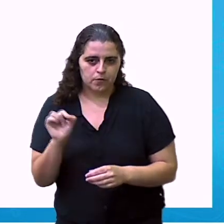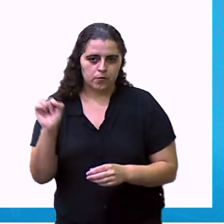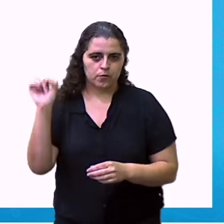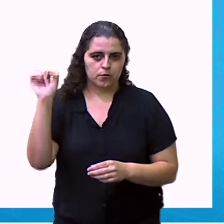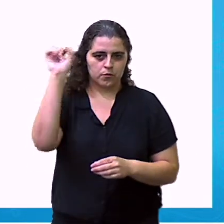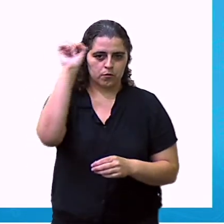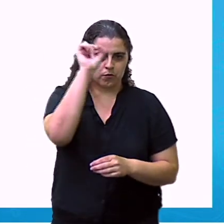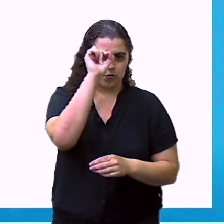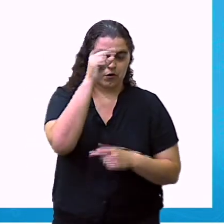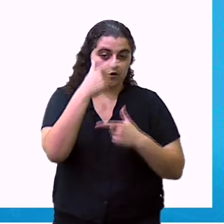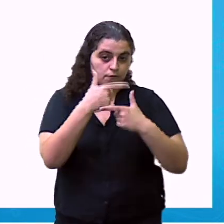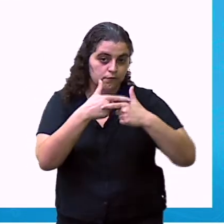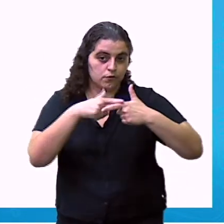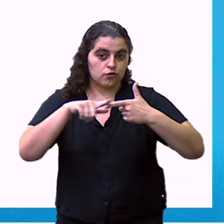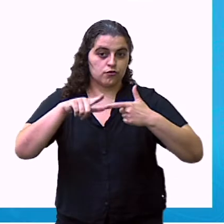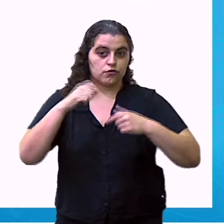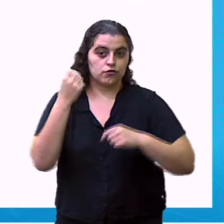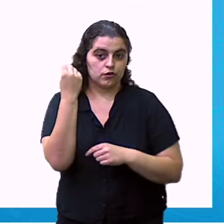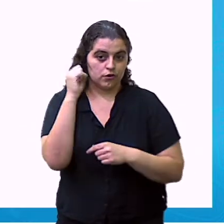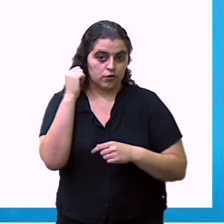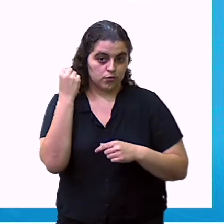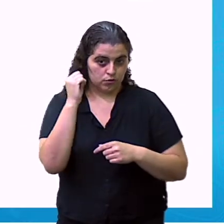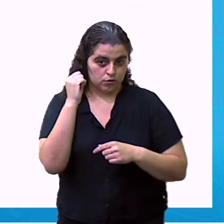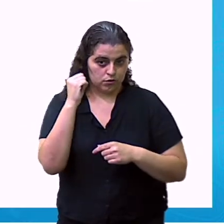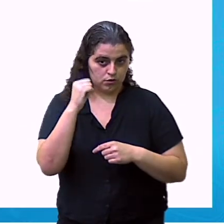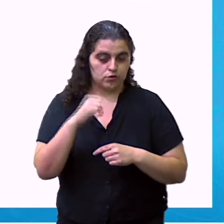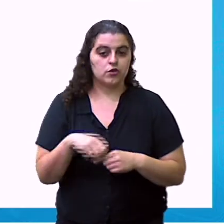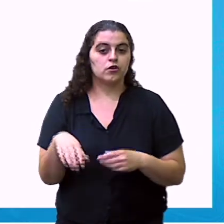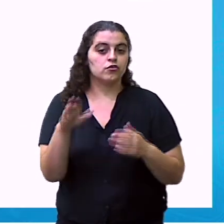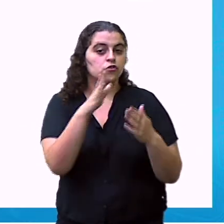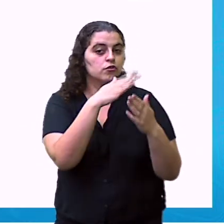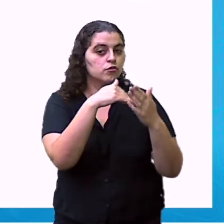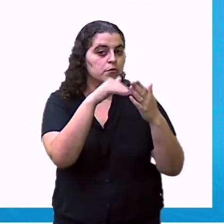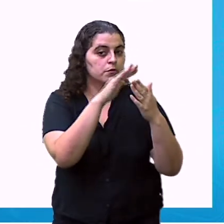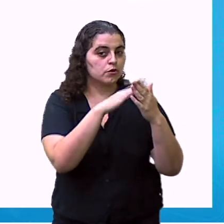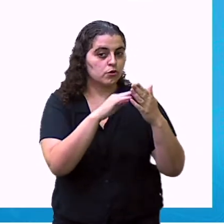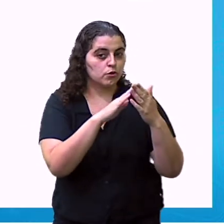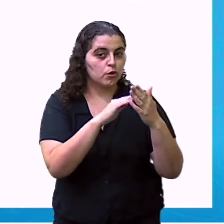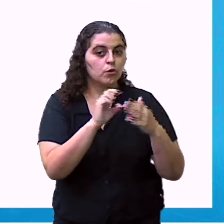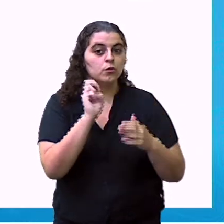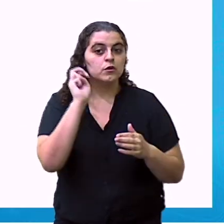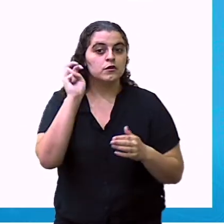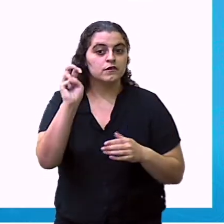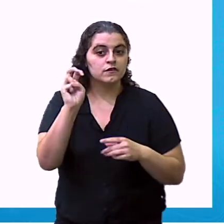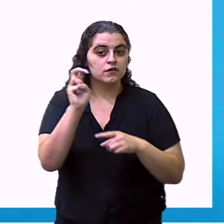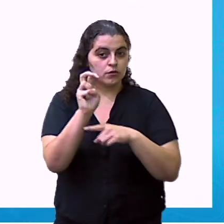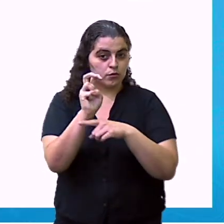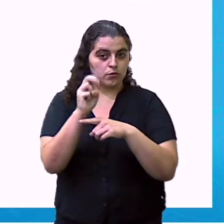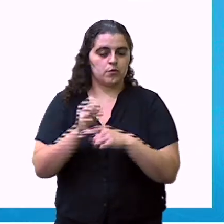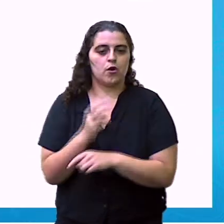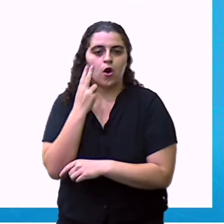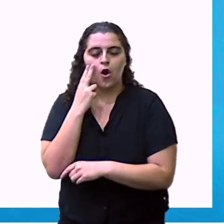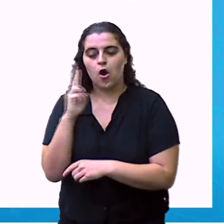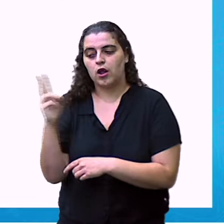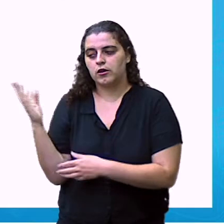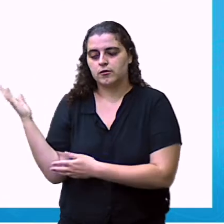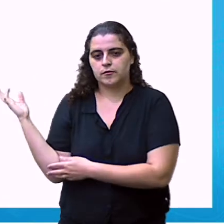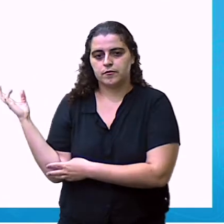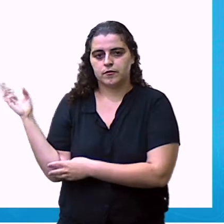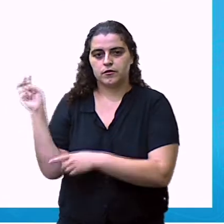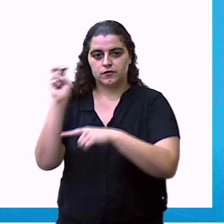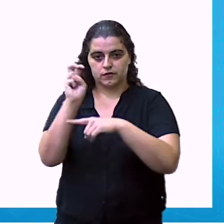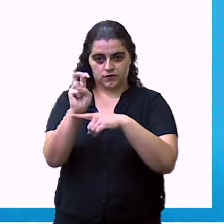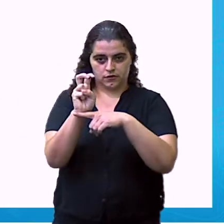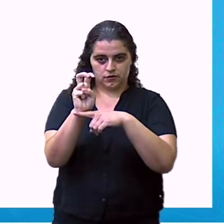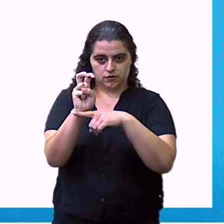partes e nós utilizamos 5 partes dela. Veja bem que, olha só, para ser própria, o